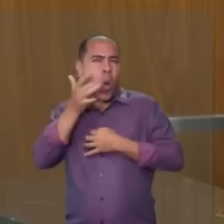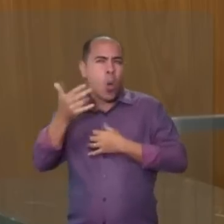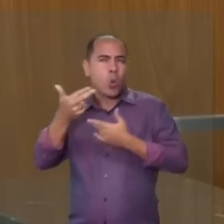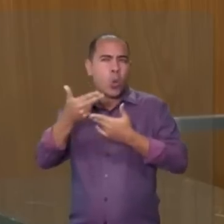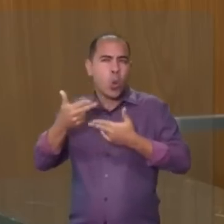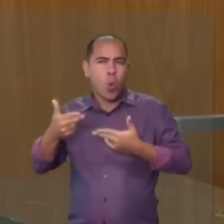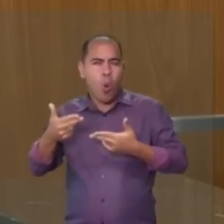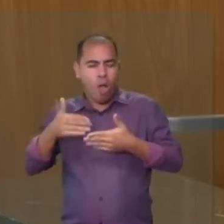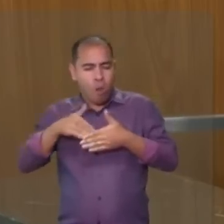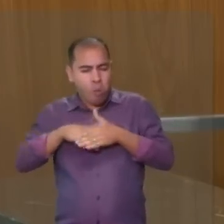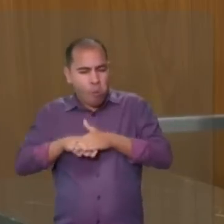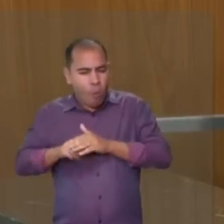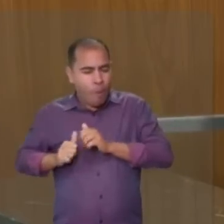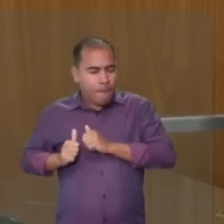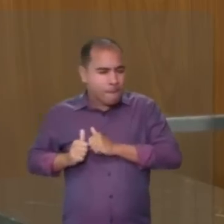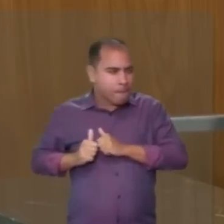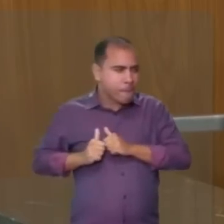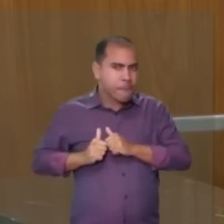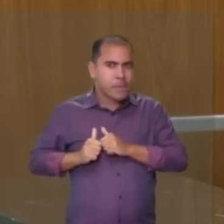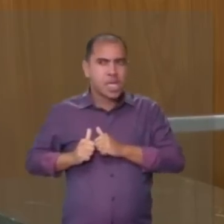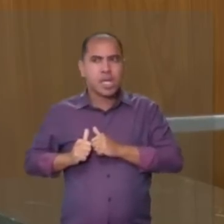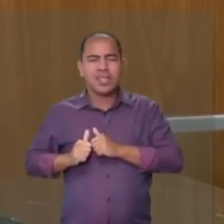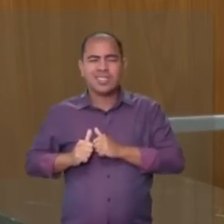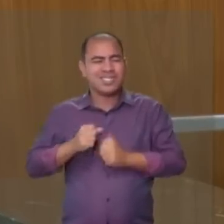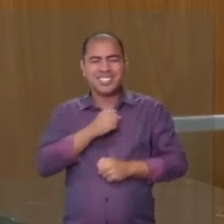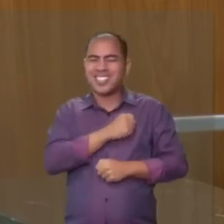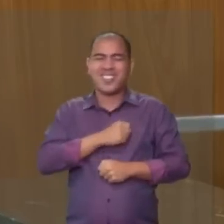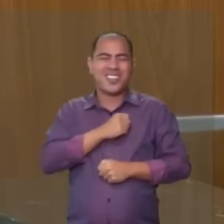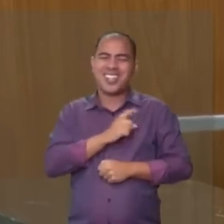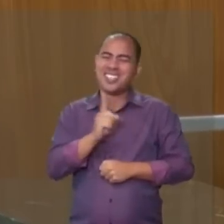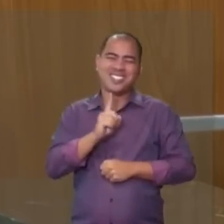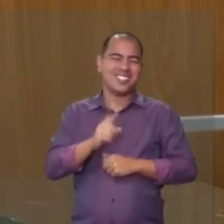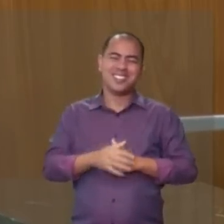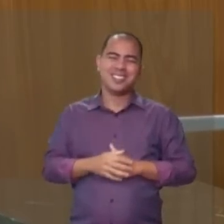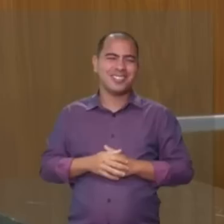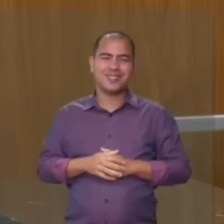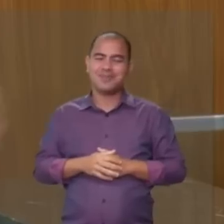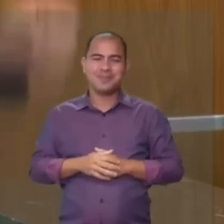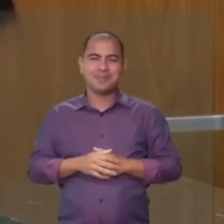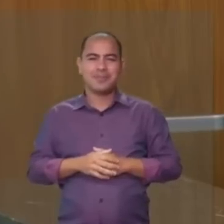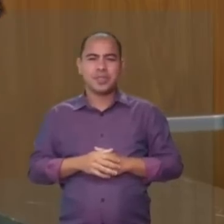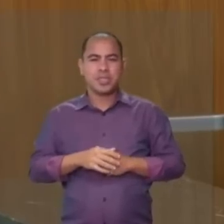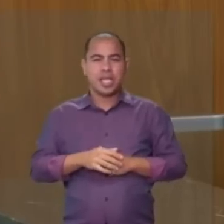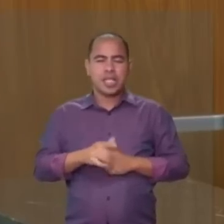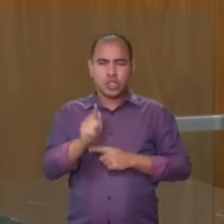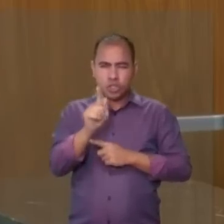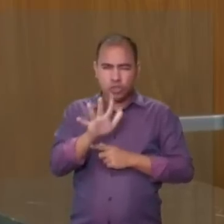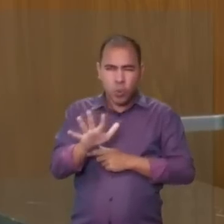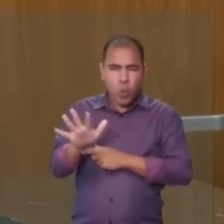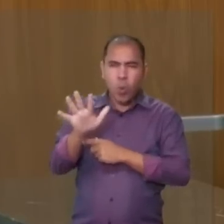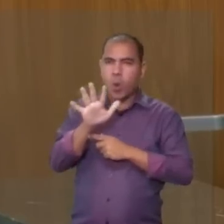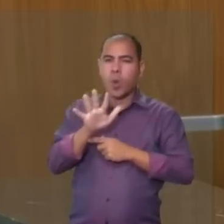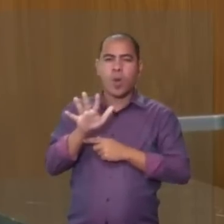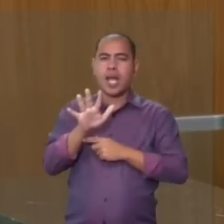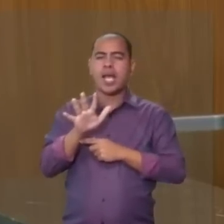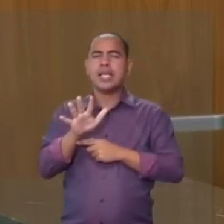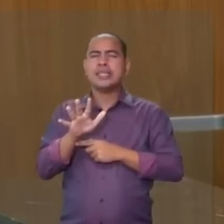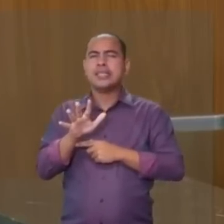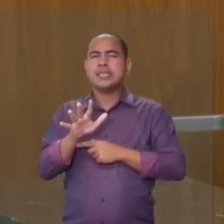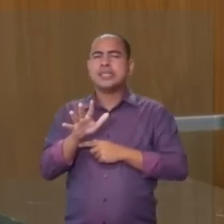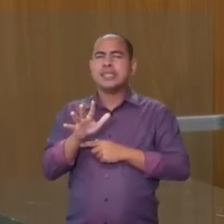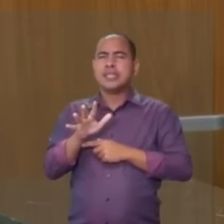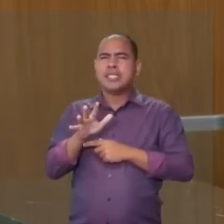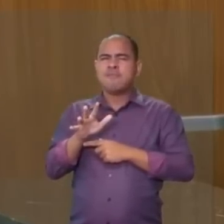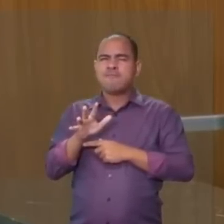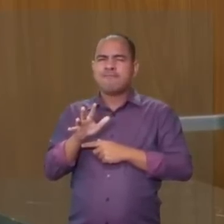nós no Estado de Goiás não está com saudade da humilhação que